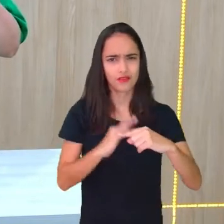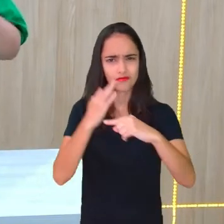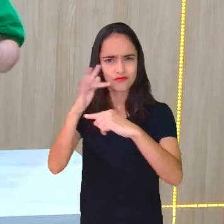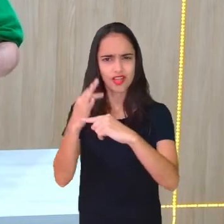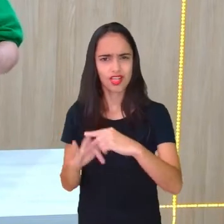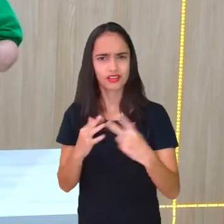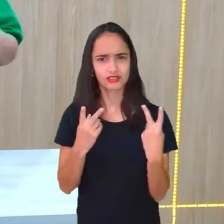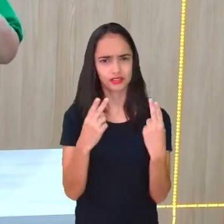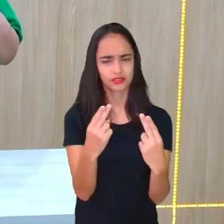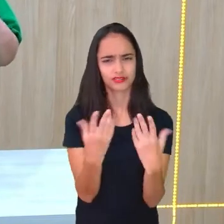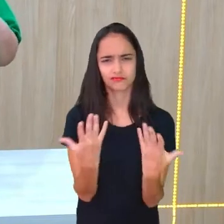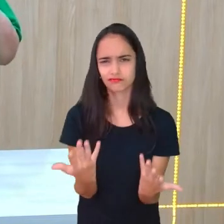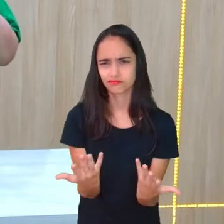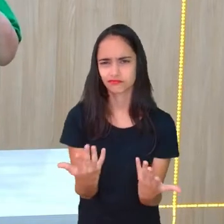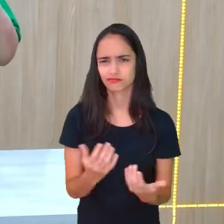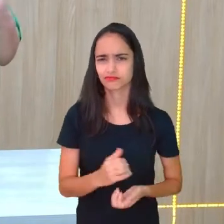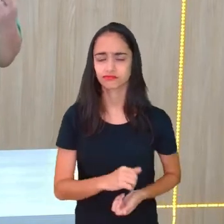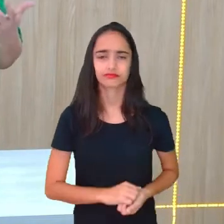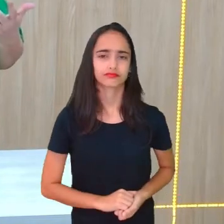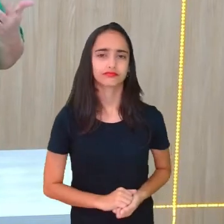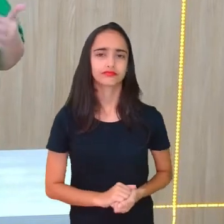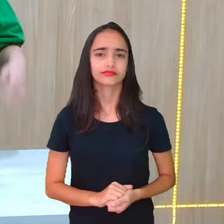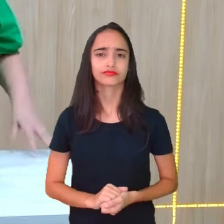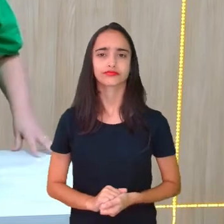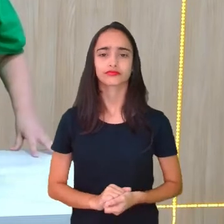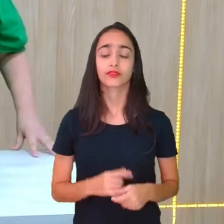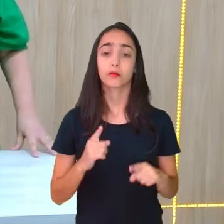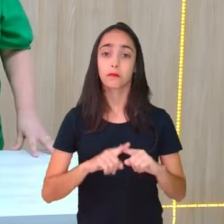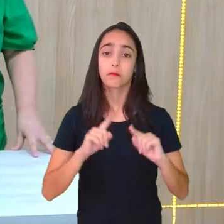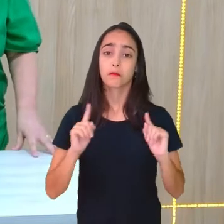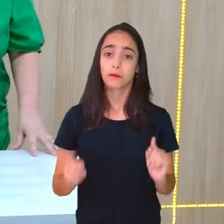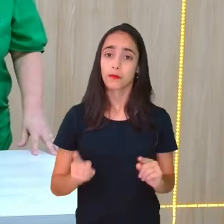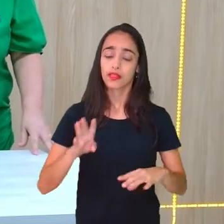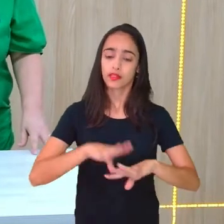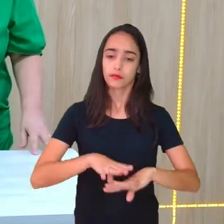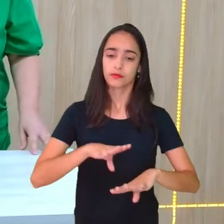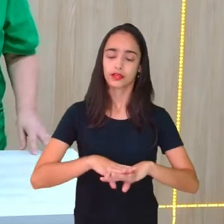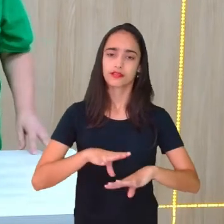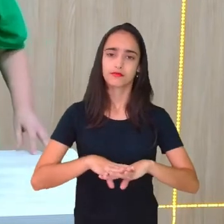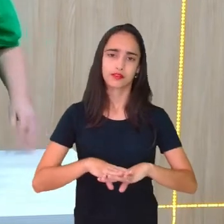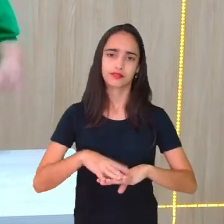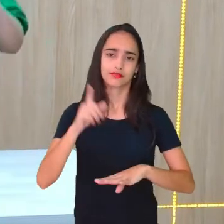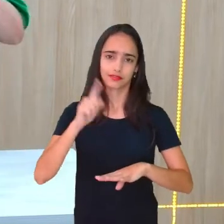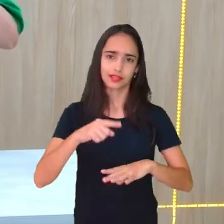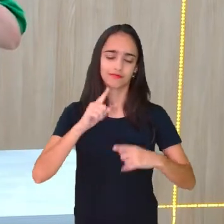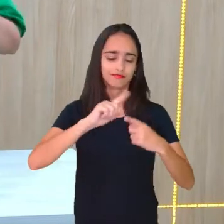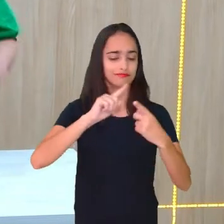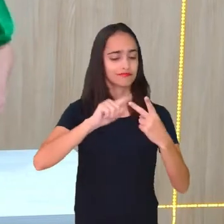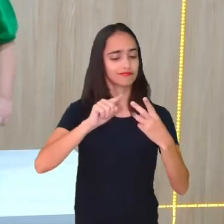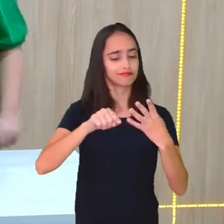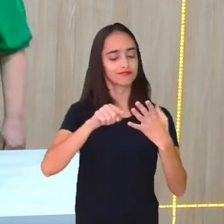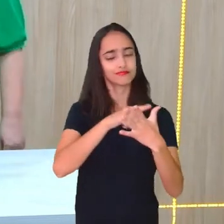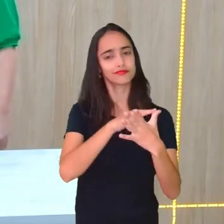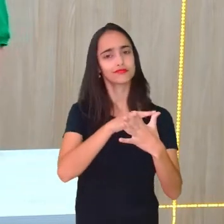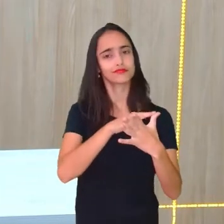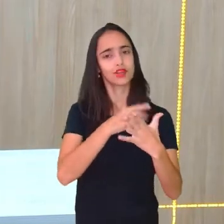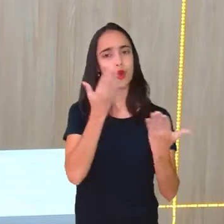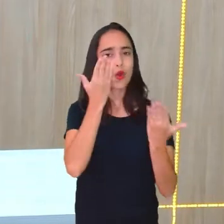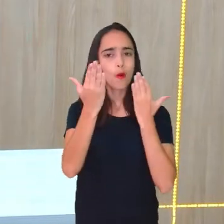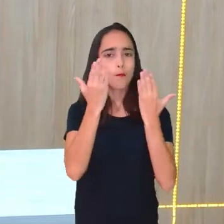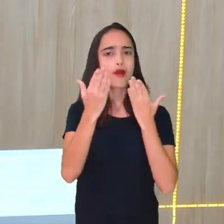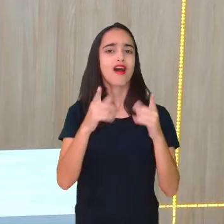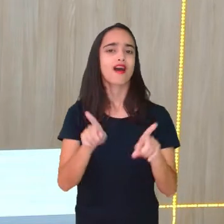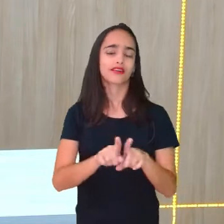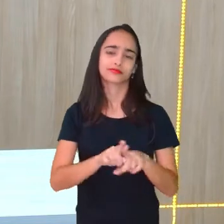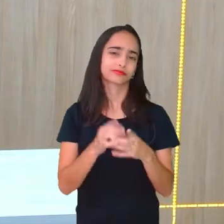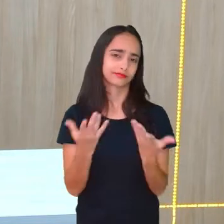E é isso. A matemática, ela exige para contar, medir, né? Comparar. Mas está aí.